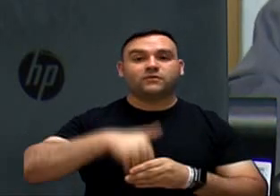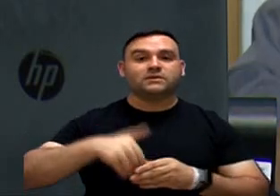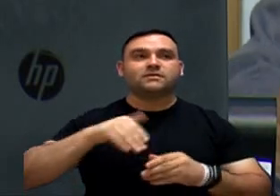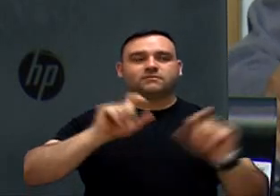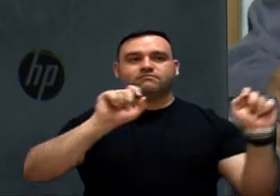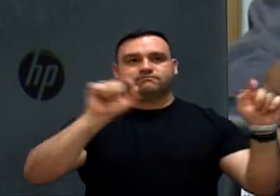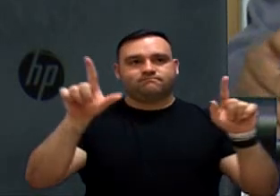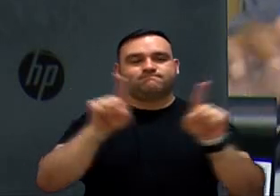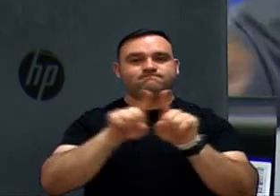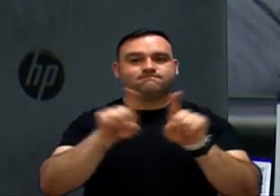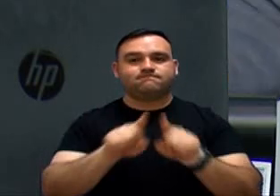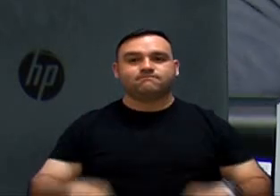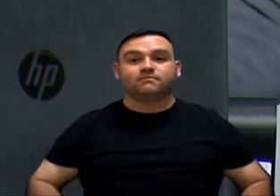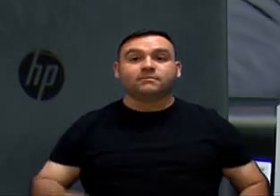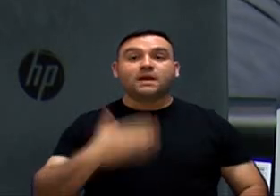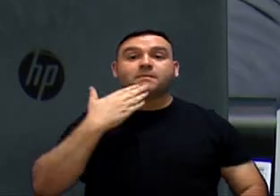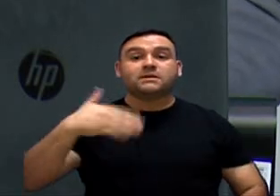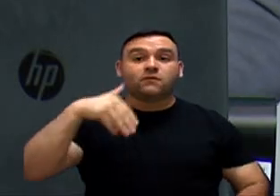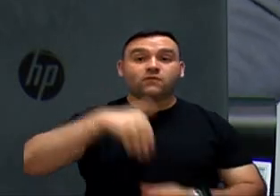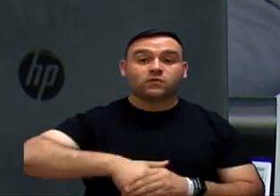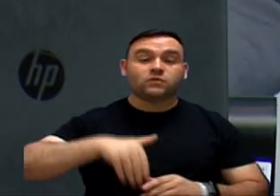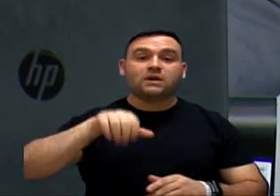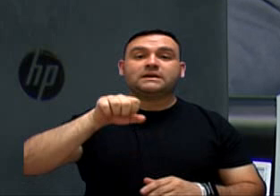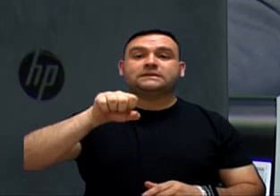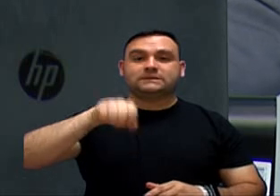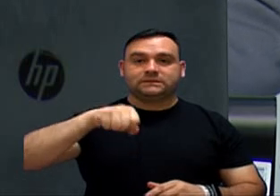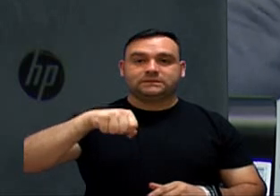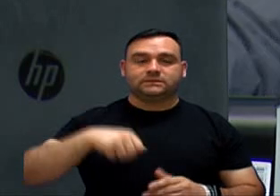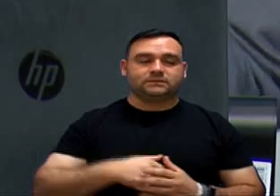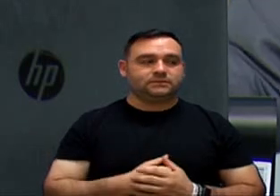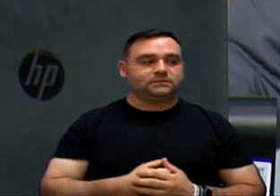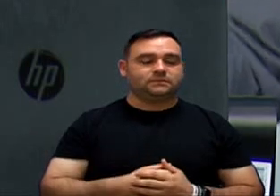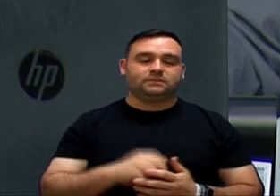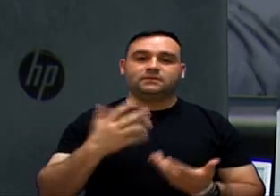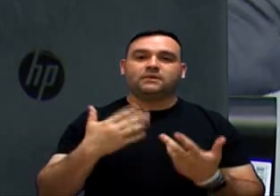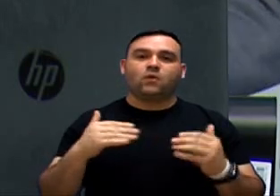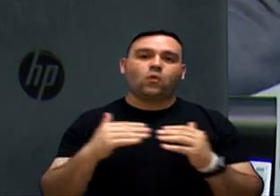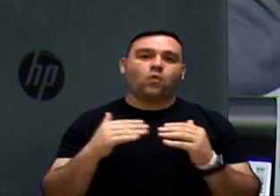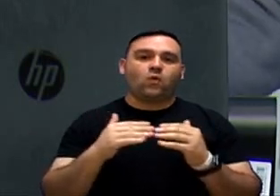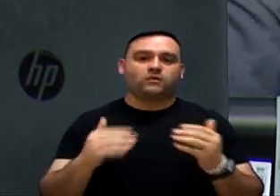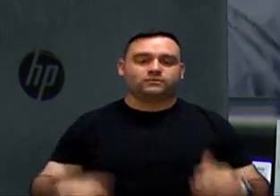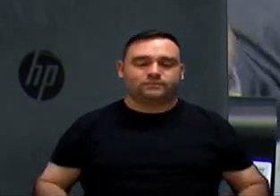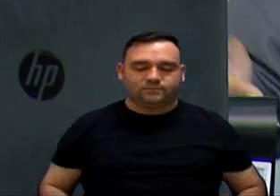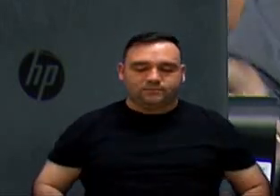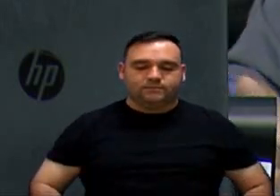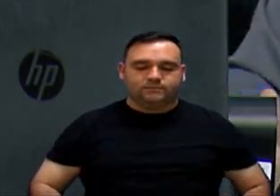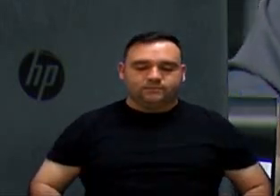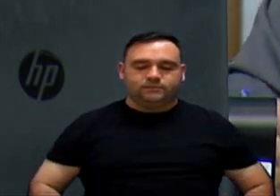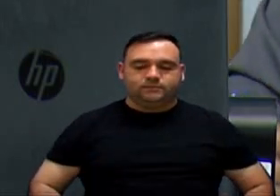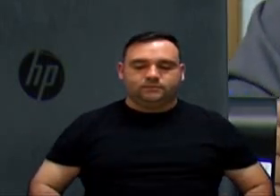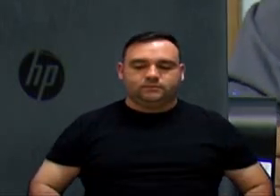votação no painel. Peço voto sim.